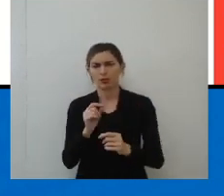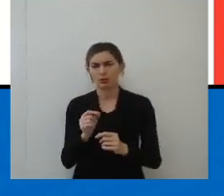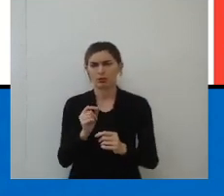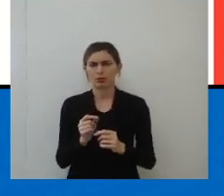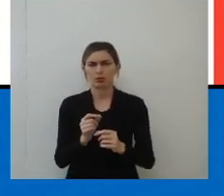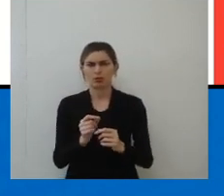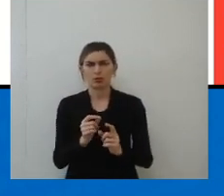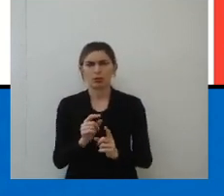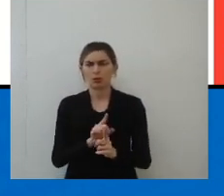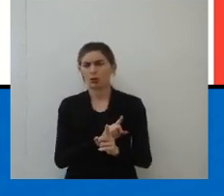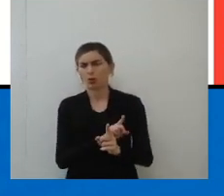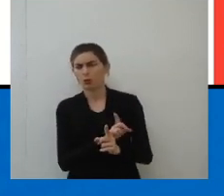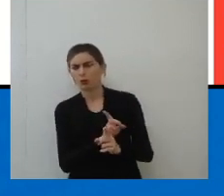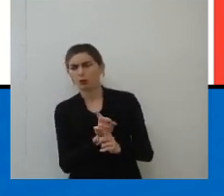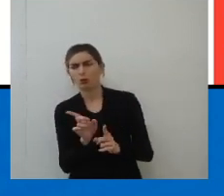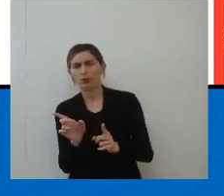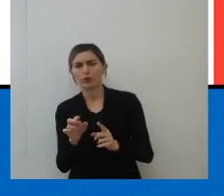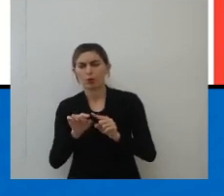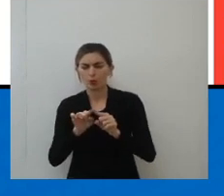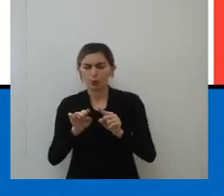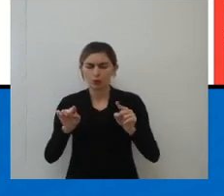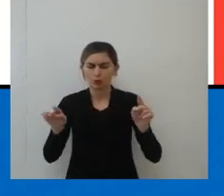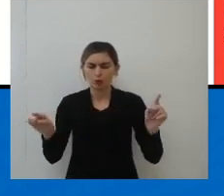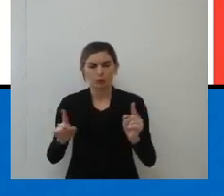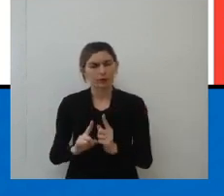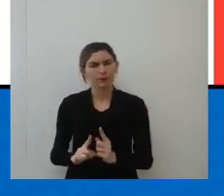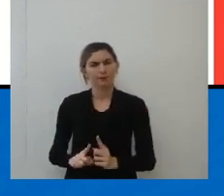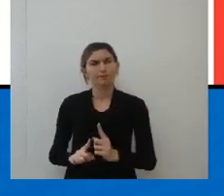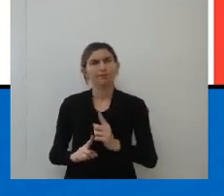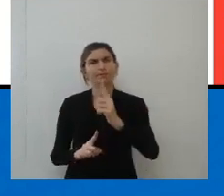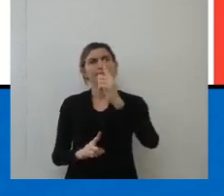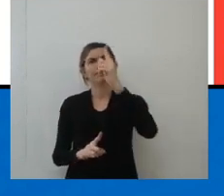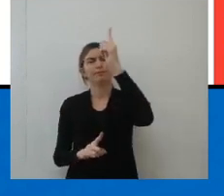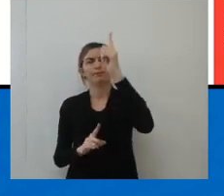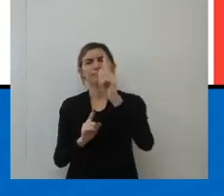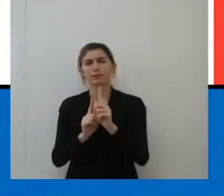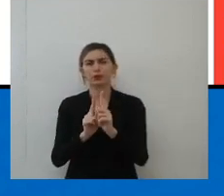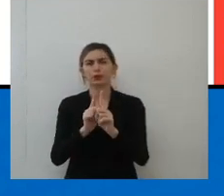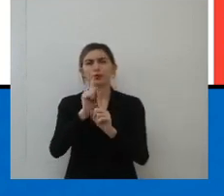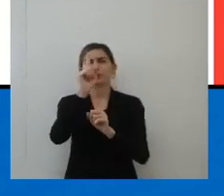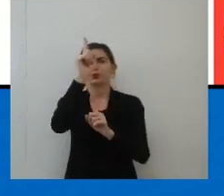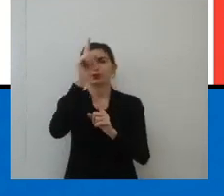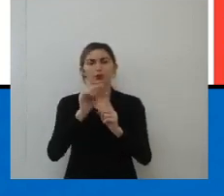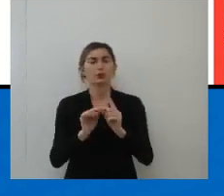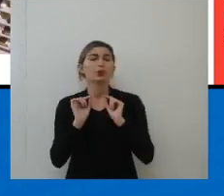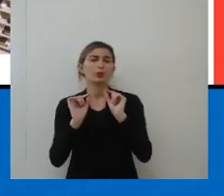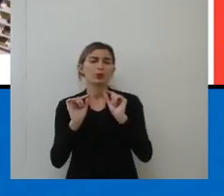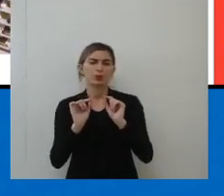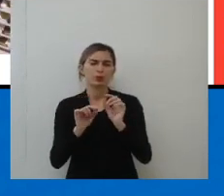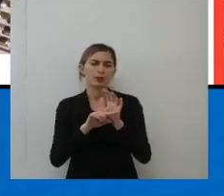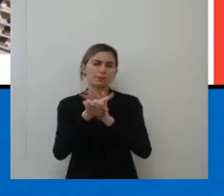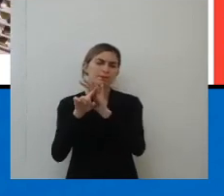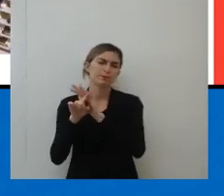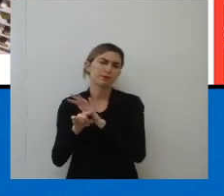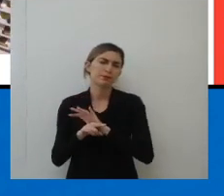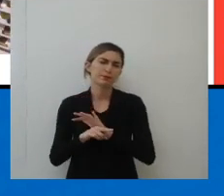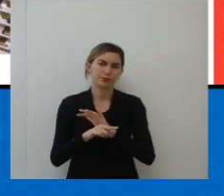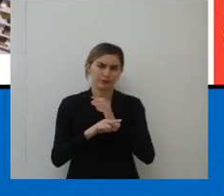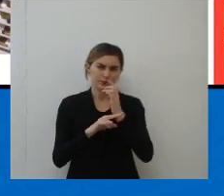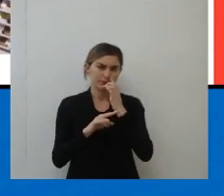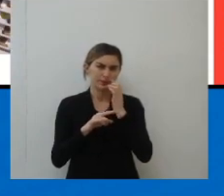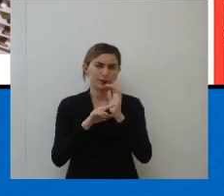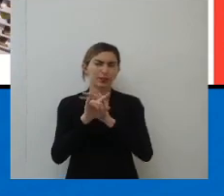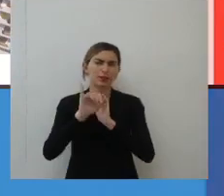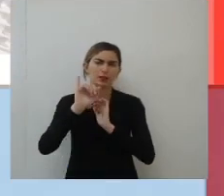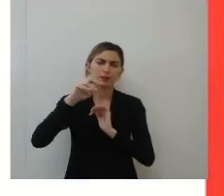de verticalização do seu território. E tudo isso está influenciado pela chamada especulação imobiliária. Essa